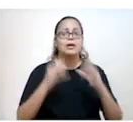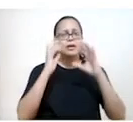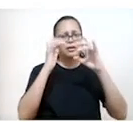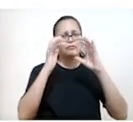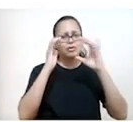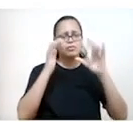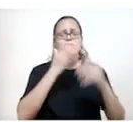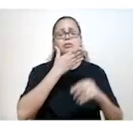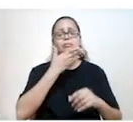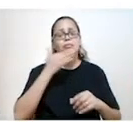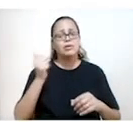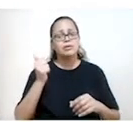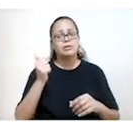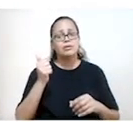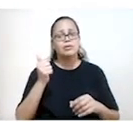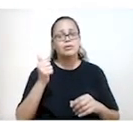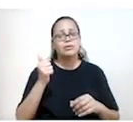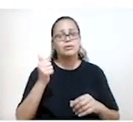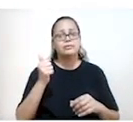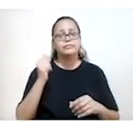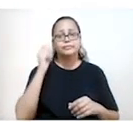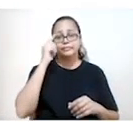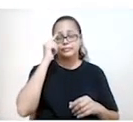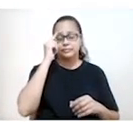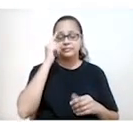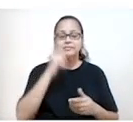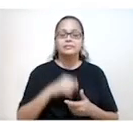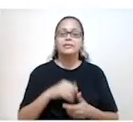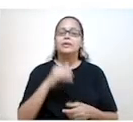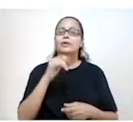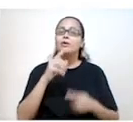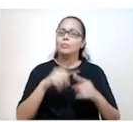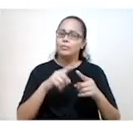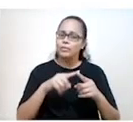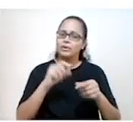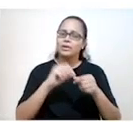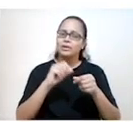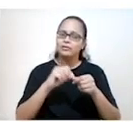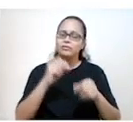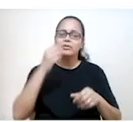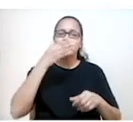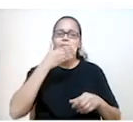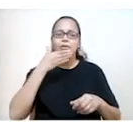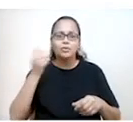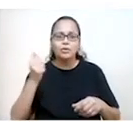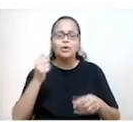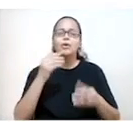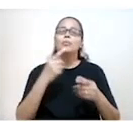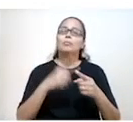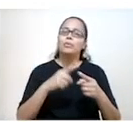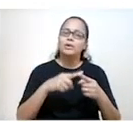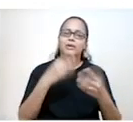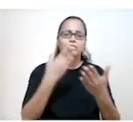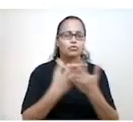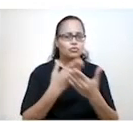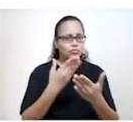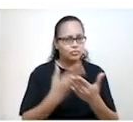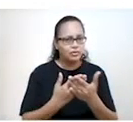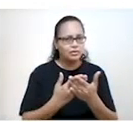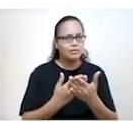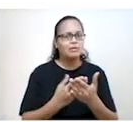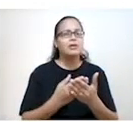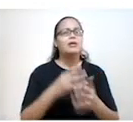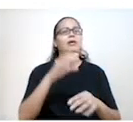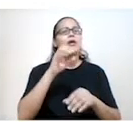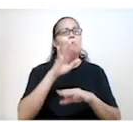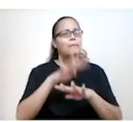melhor. Então, esse raciocínio que eu fiz aqui foi porque eu fiz bastante exercício, estudei bastante matemática, tá? Mas